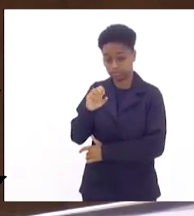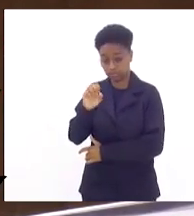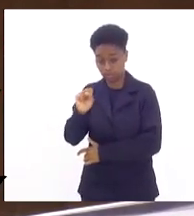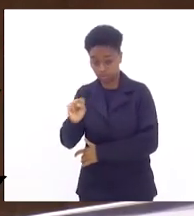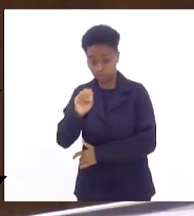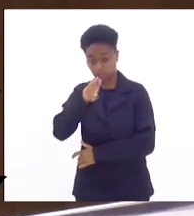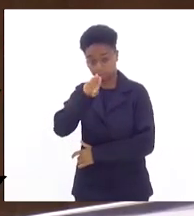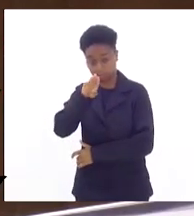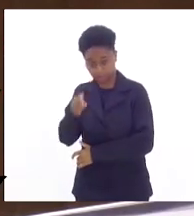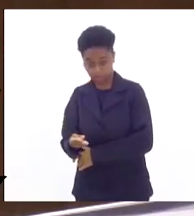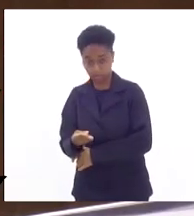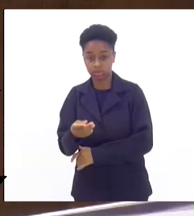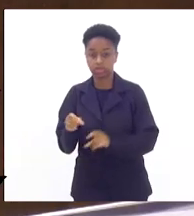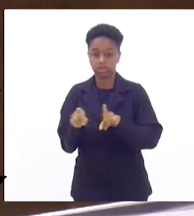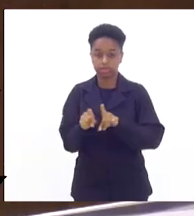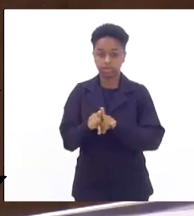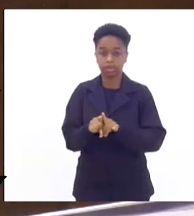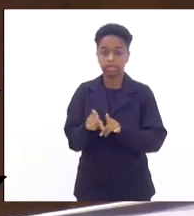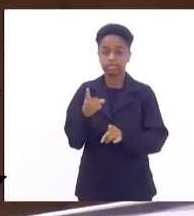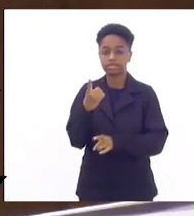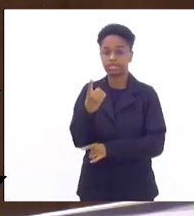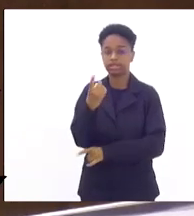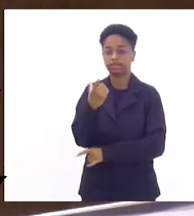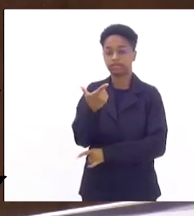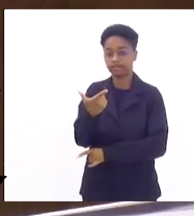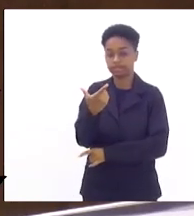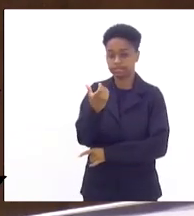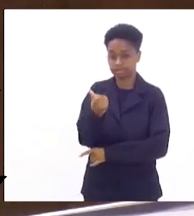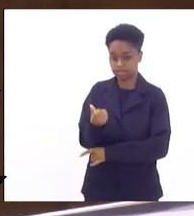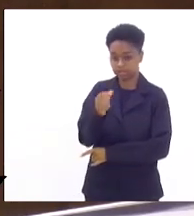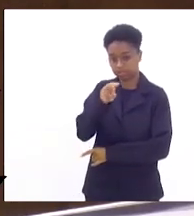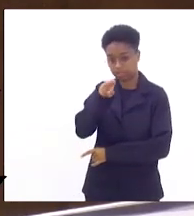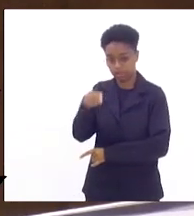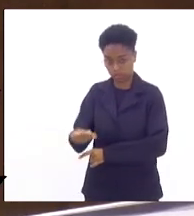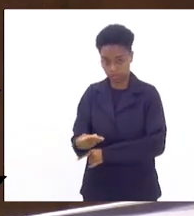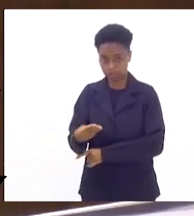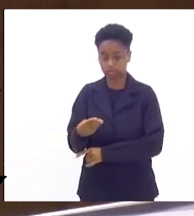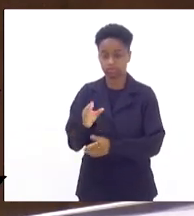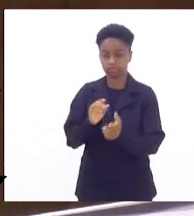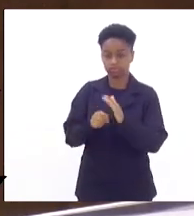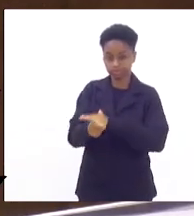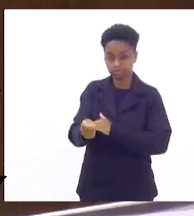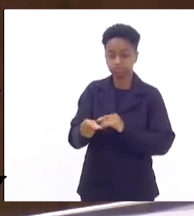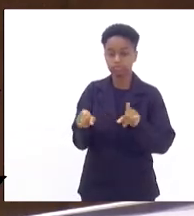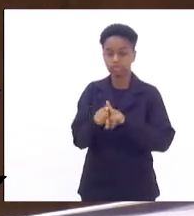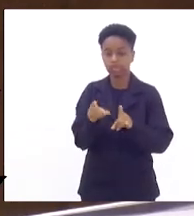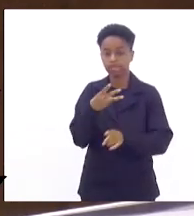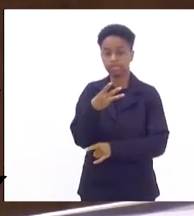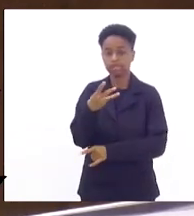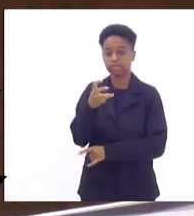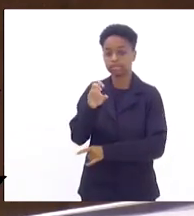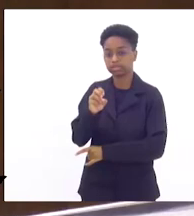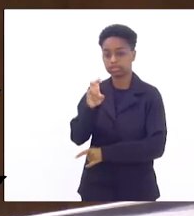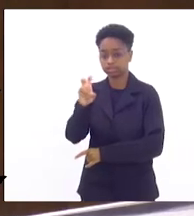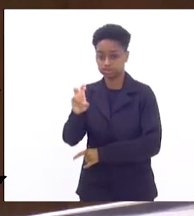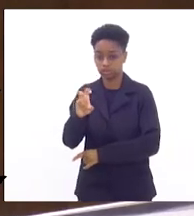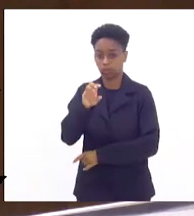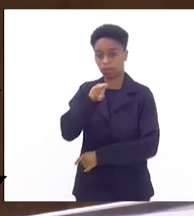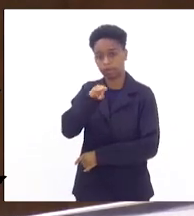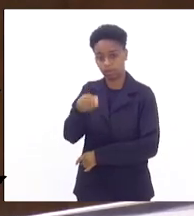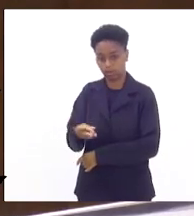tempo seco, com 126 milhões de investimentos previstos, e mais 305 milhões de